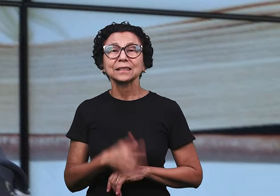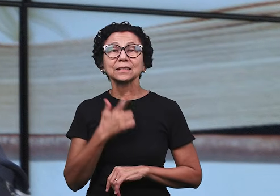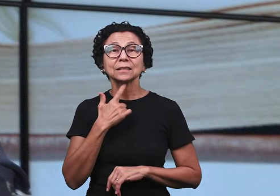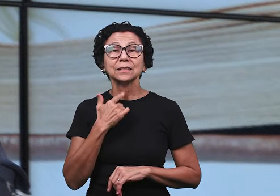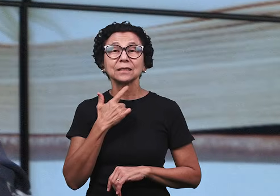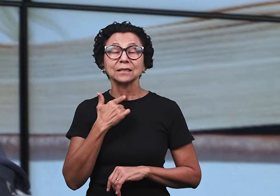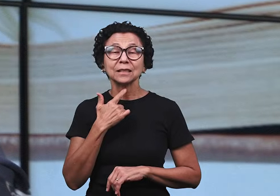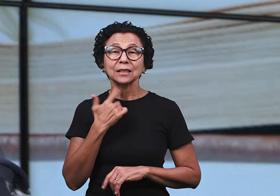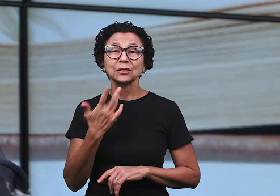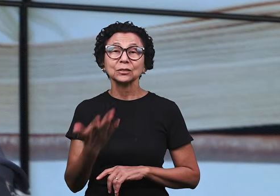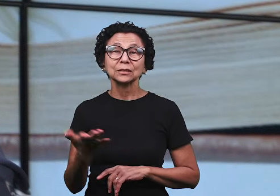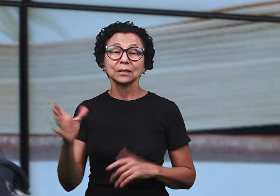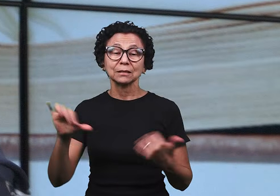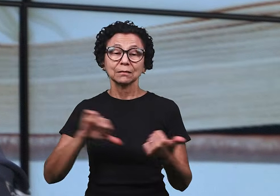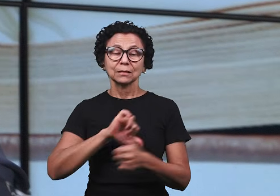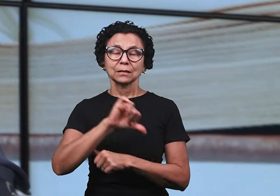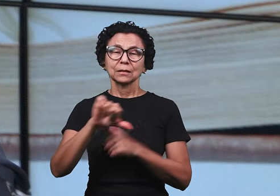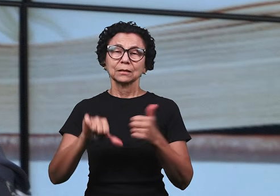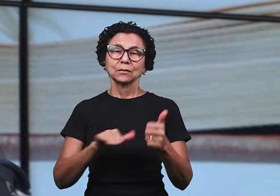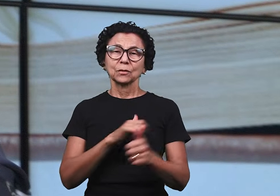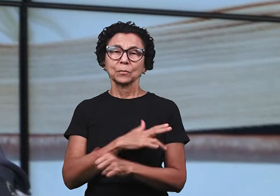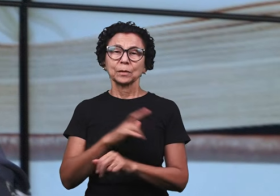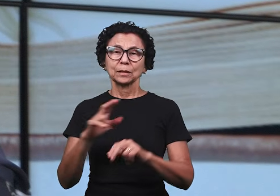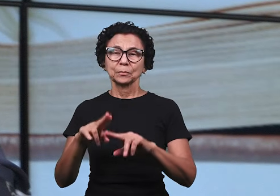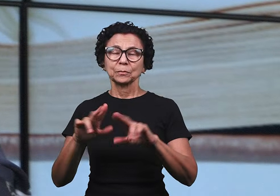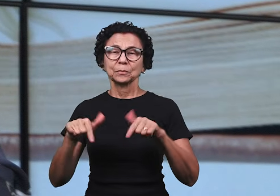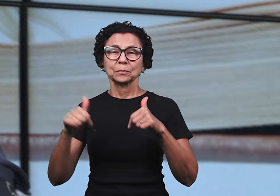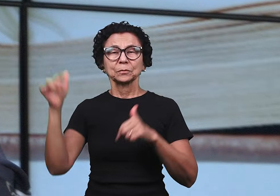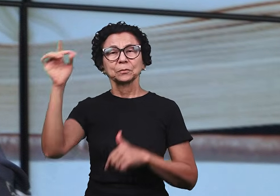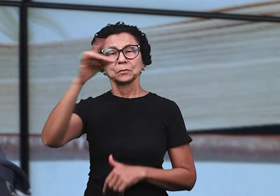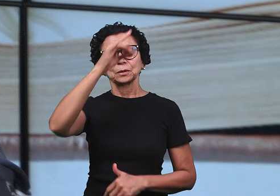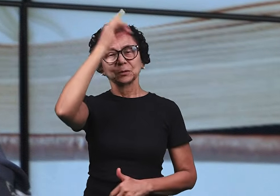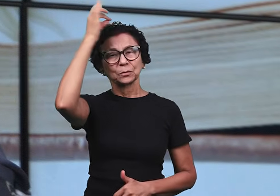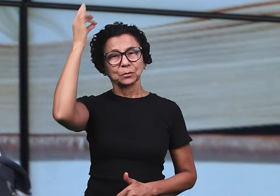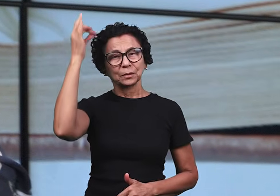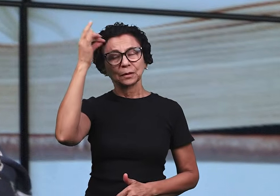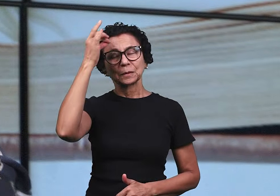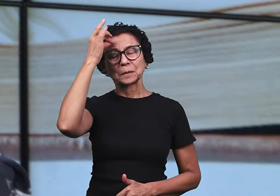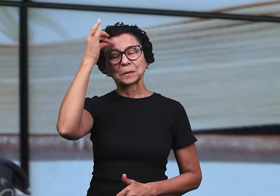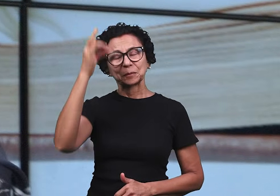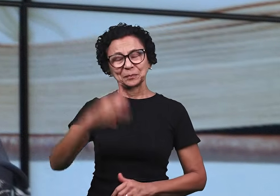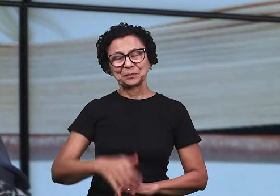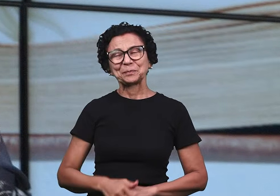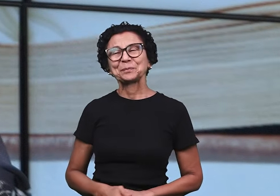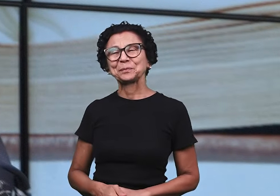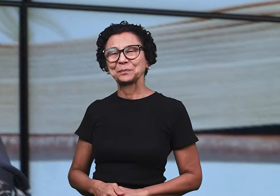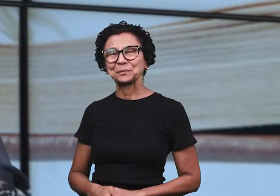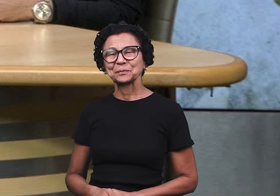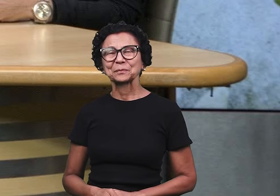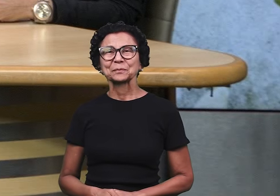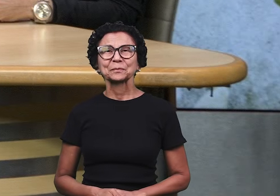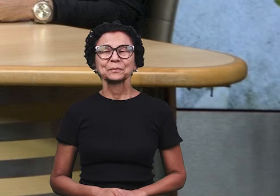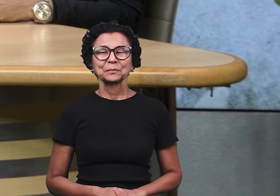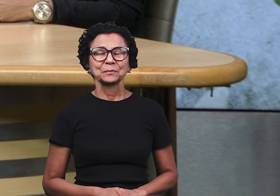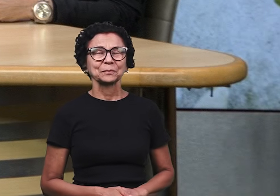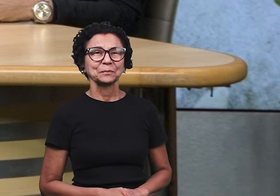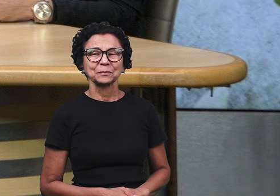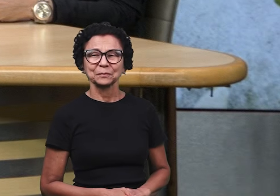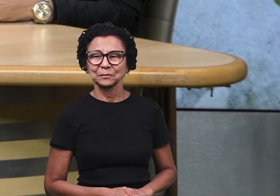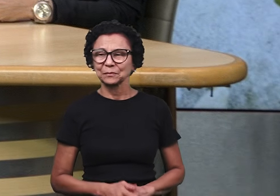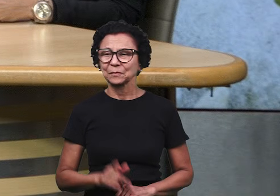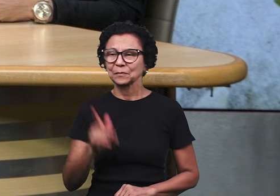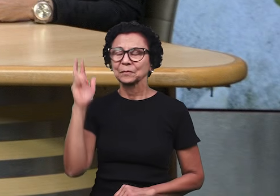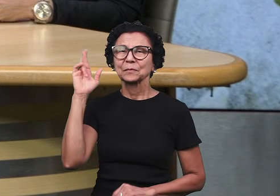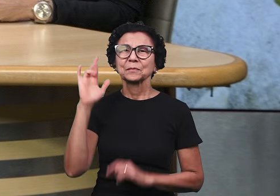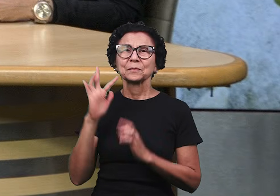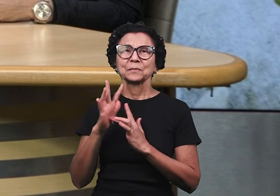mulheres transformadas pela Palavra de Deus, pelo Espírito Santo de Deus, sermos mulheres bíblicas, A paz do